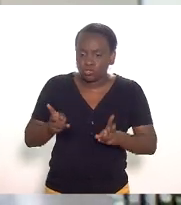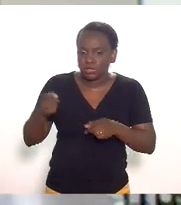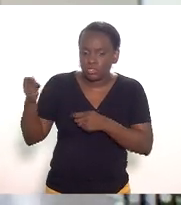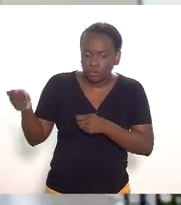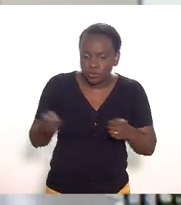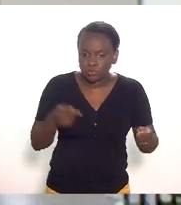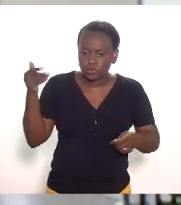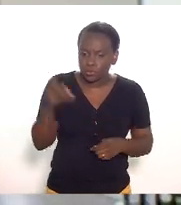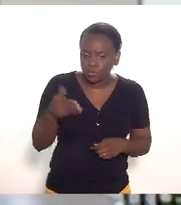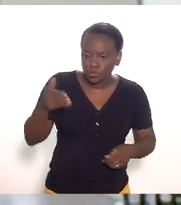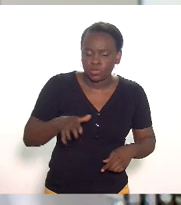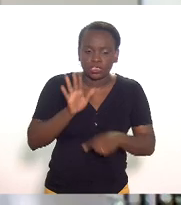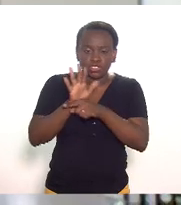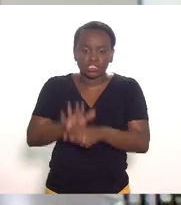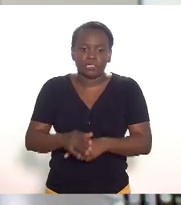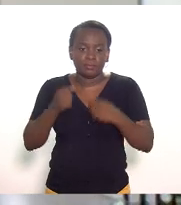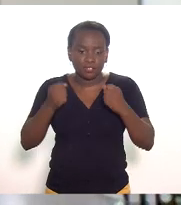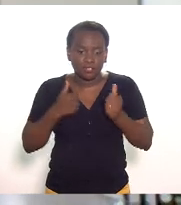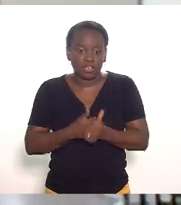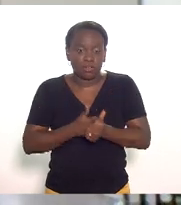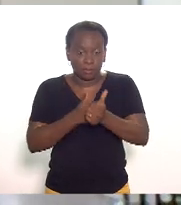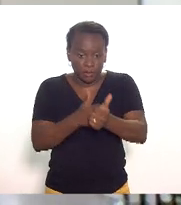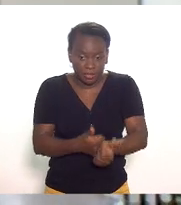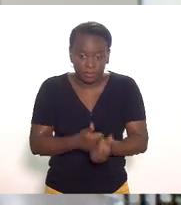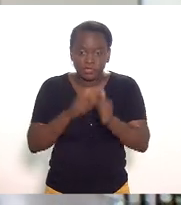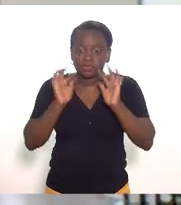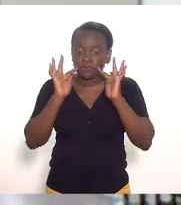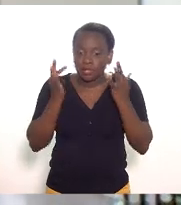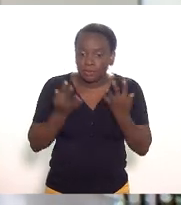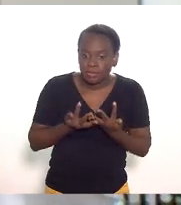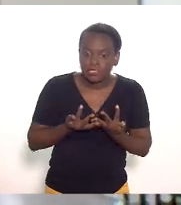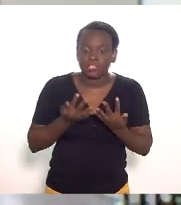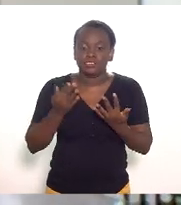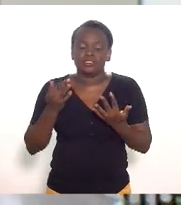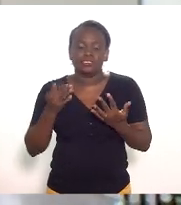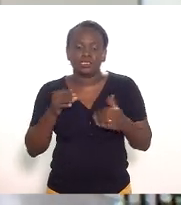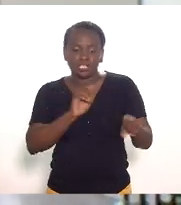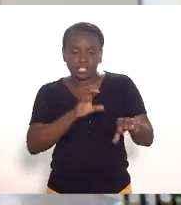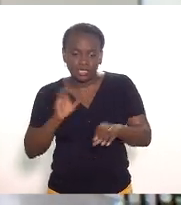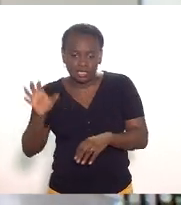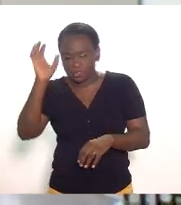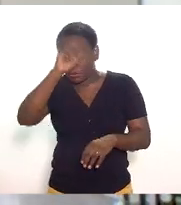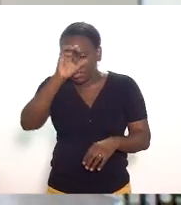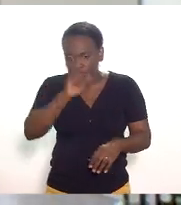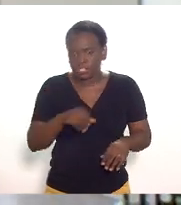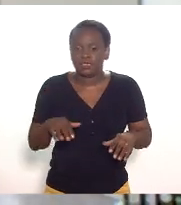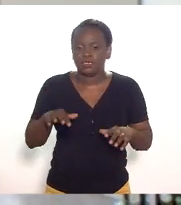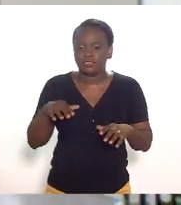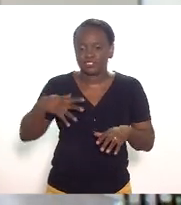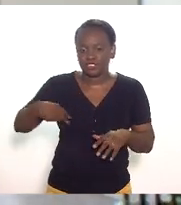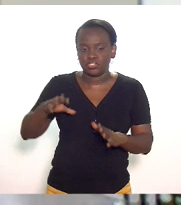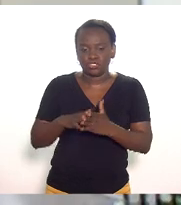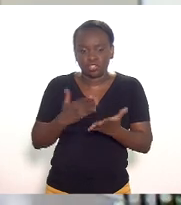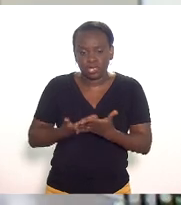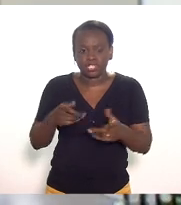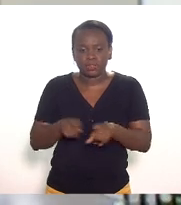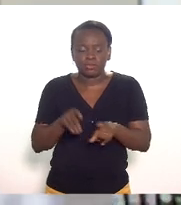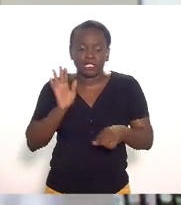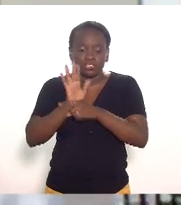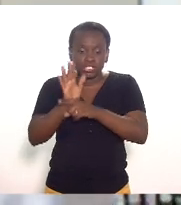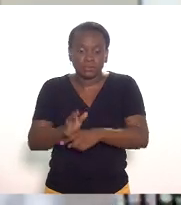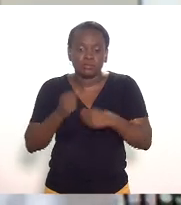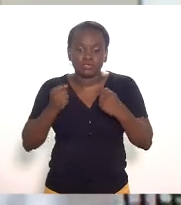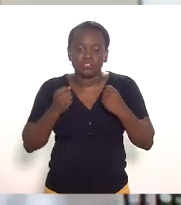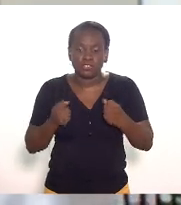para fortalecer o acompanhamento das famílias para o processo de ensino-aprendizagem dos seus filhos nas escolas, fortalecer essa